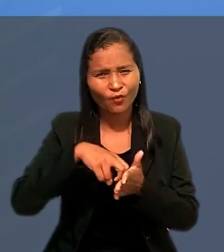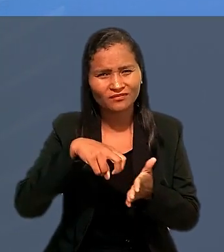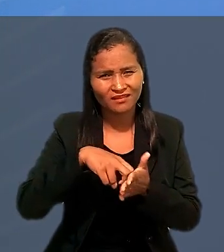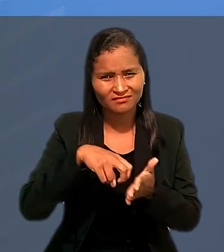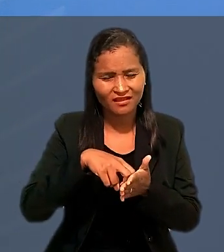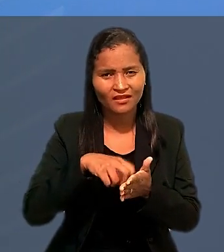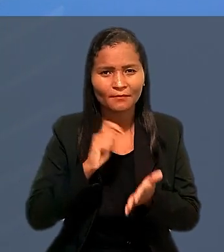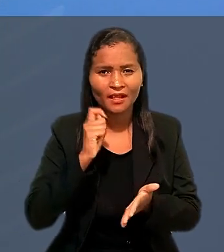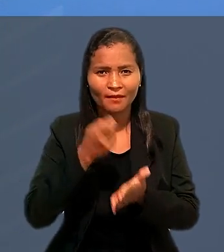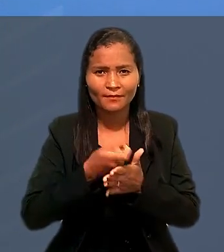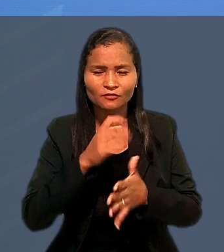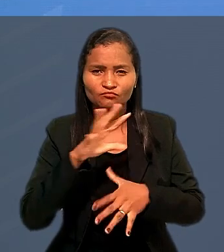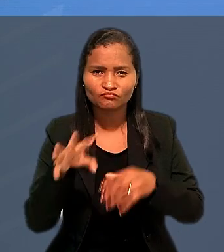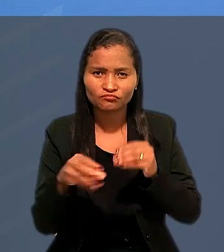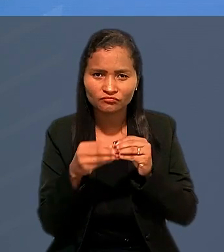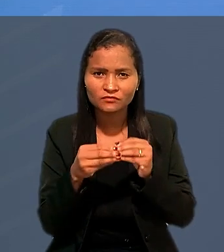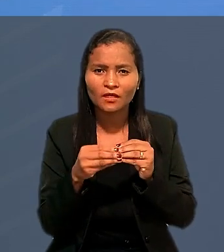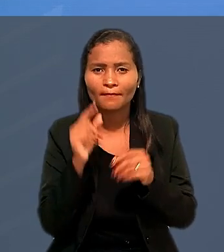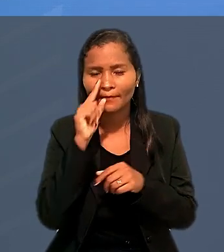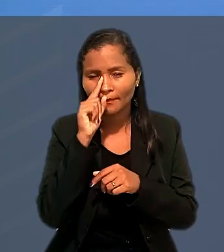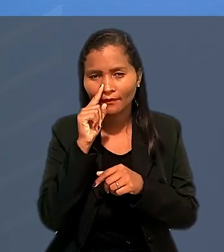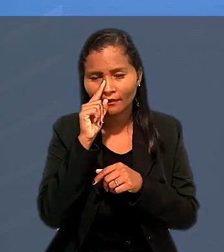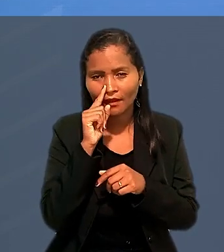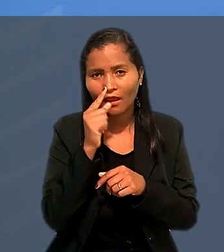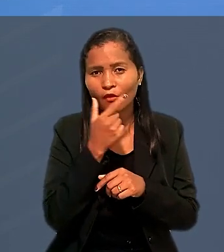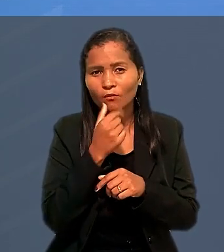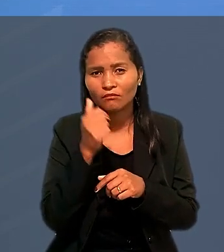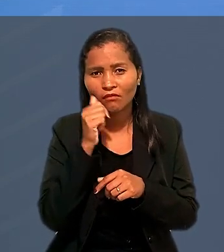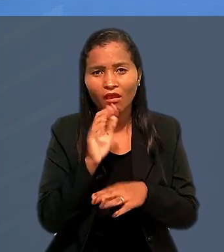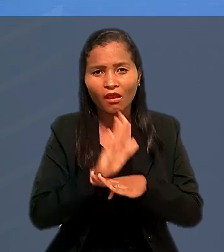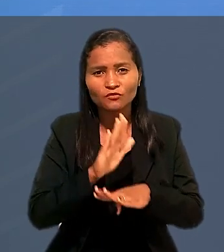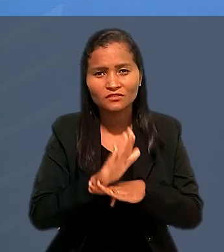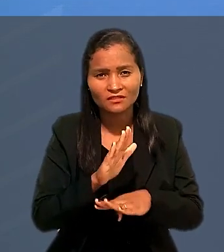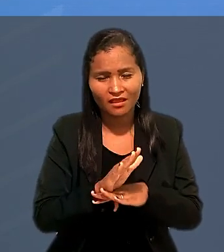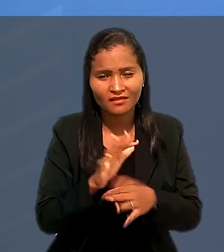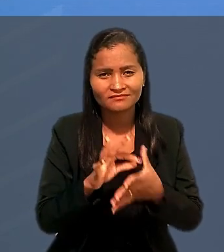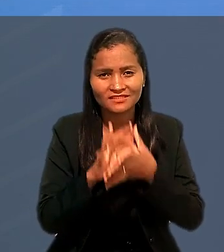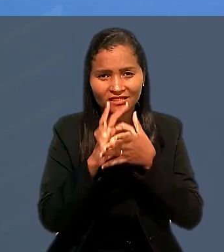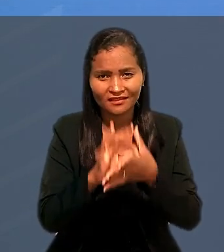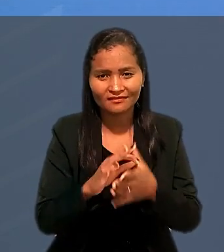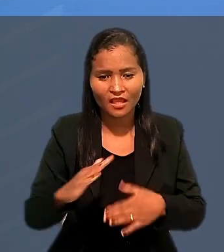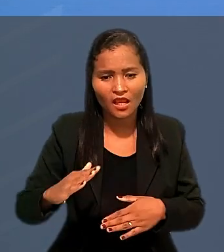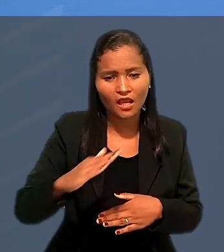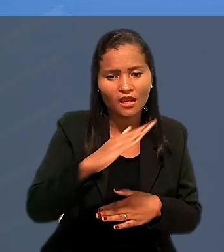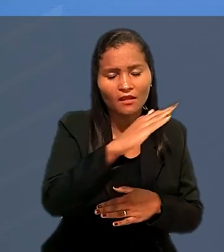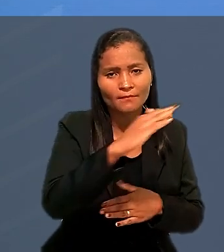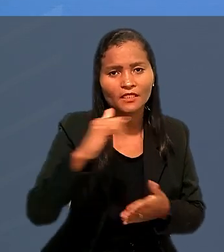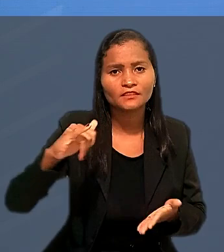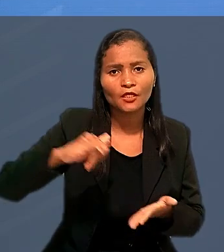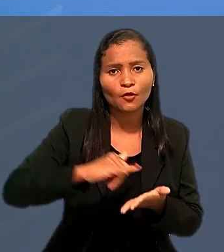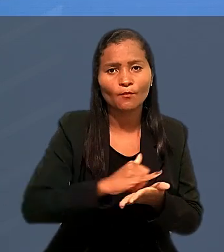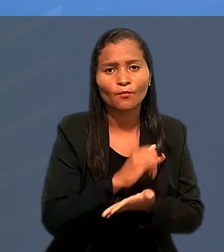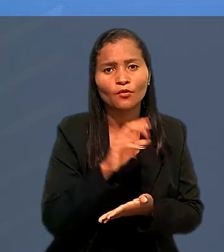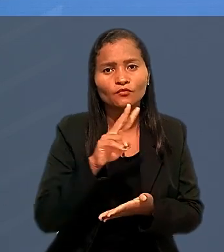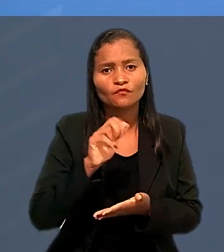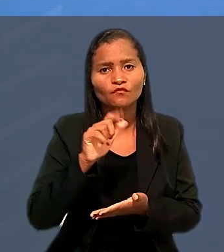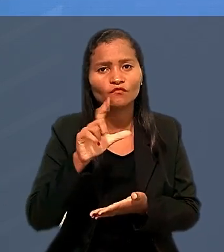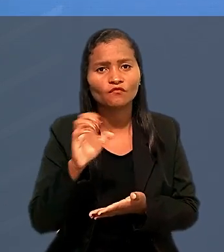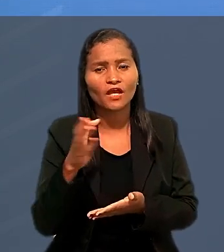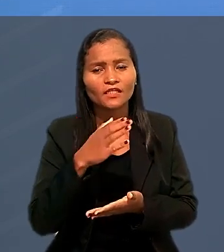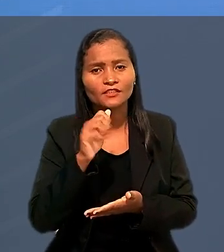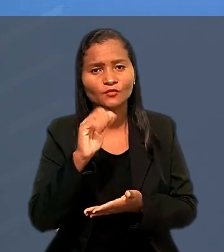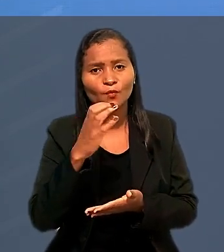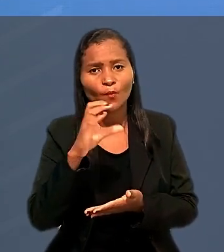foi condenada ao pagamento de adicional de periculosidade a auxiliares e líderes de rampa do Aeroporto Regional do Vale do Aço,